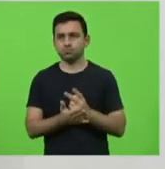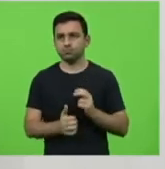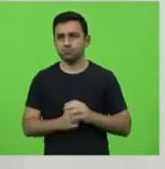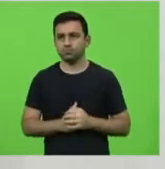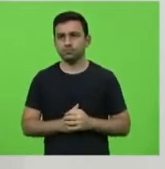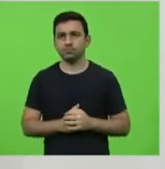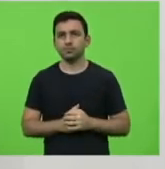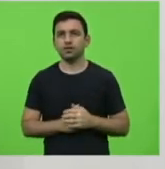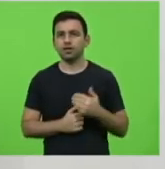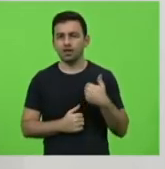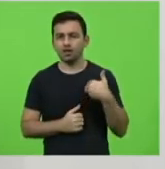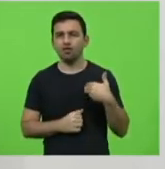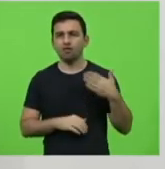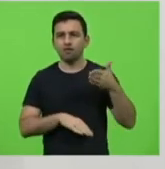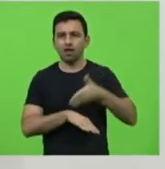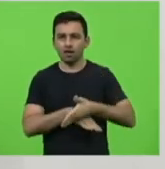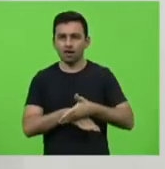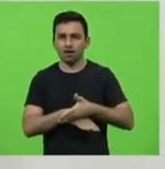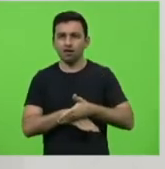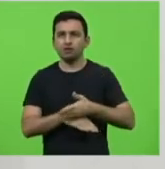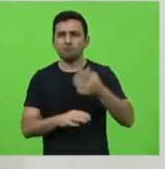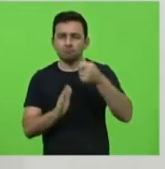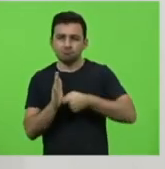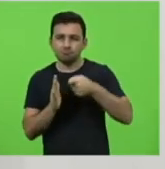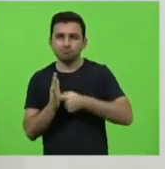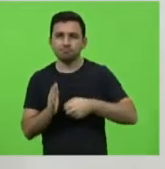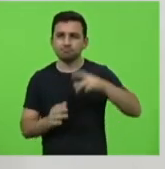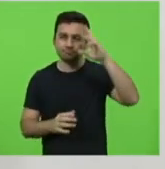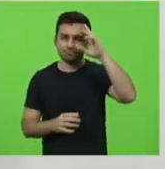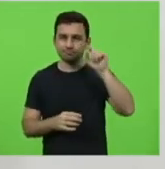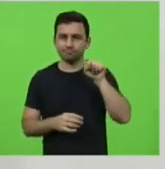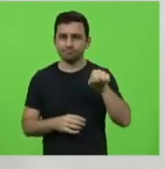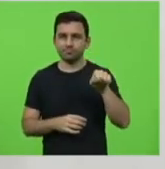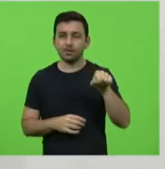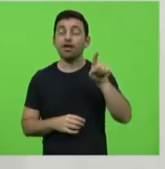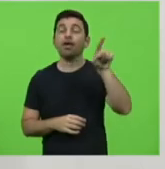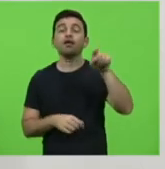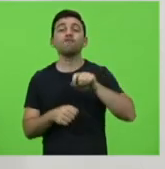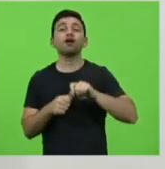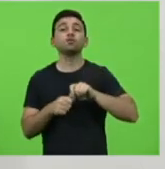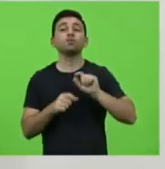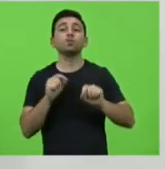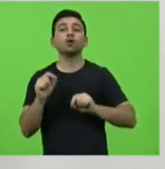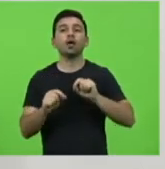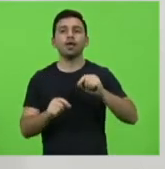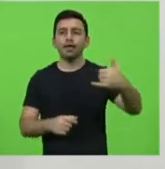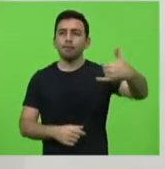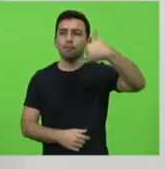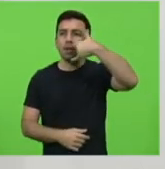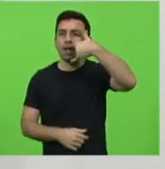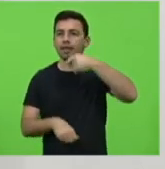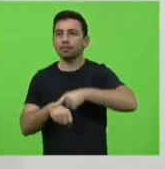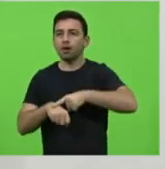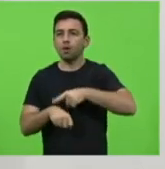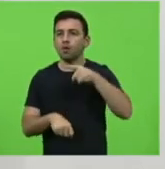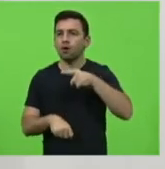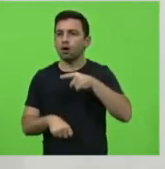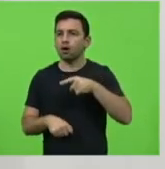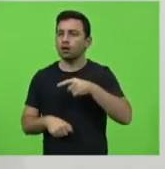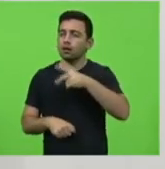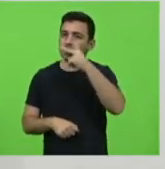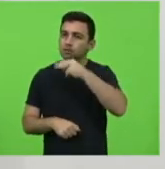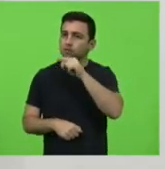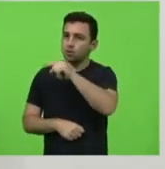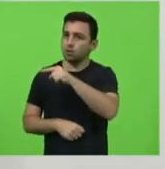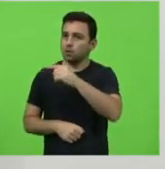quando eu vim aqui e fazia as cobranças do governador Raimundo Colombo, sabe o que ele fazia? Ele me ligava logo em seguida e dizia: Kennedy, obrigado por